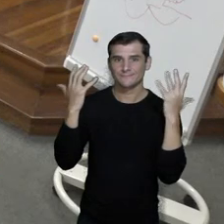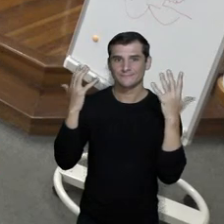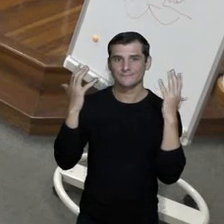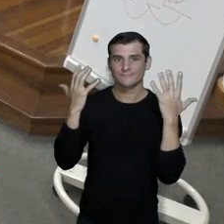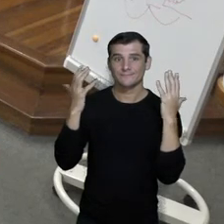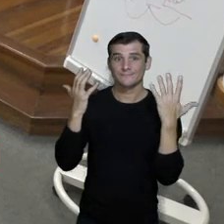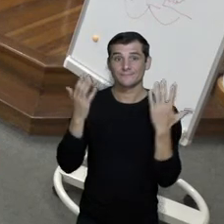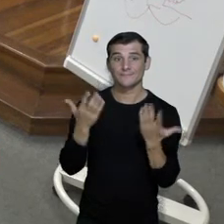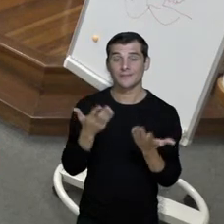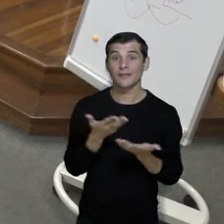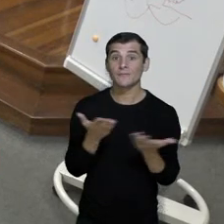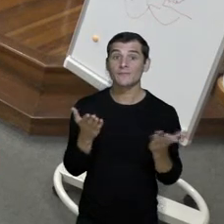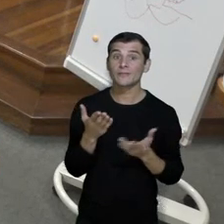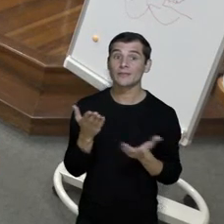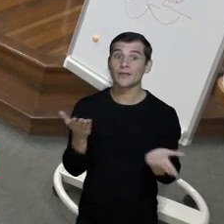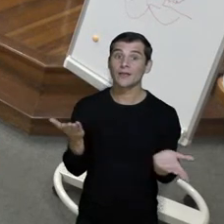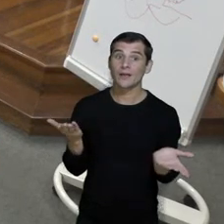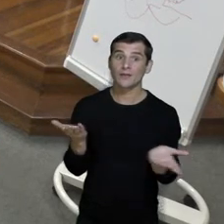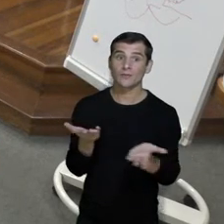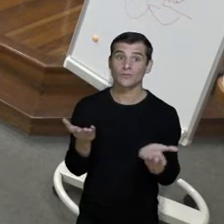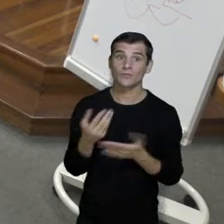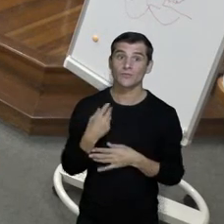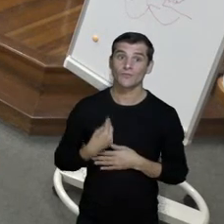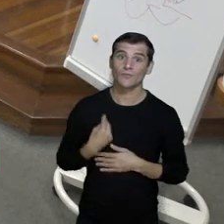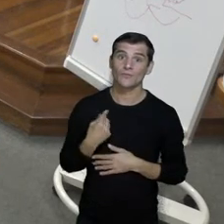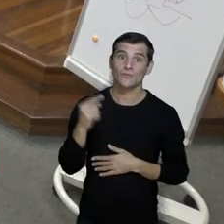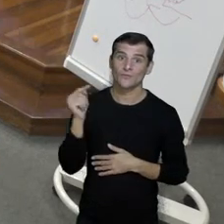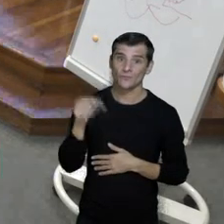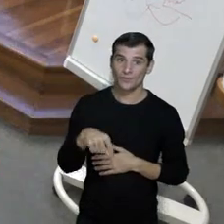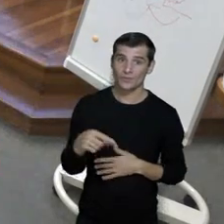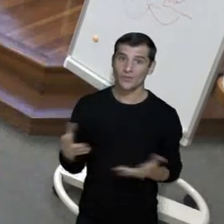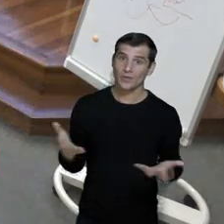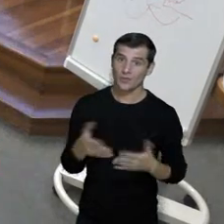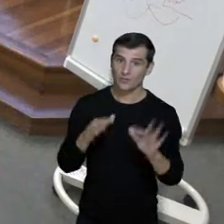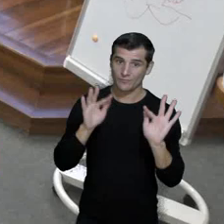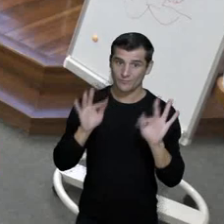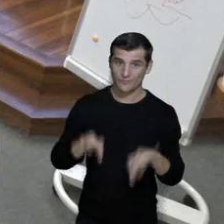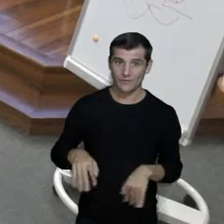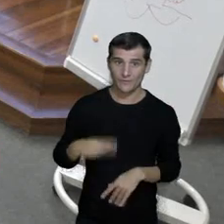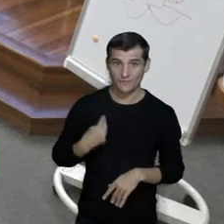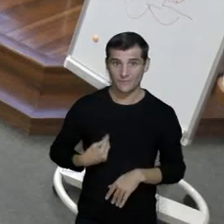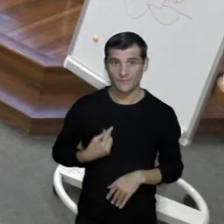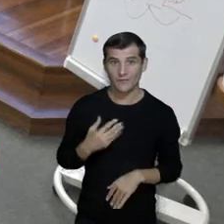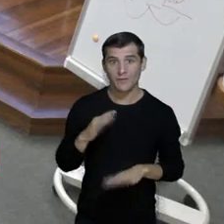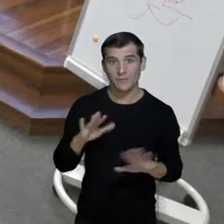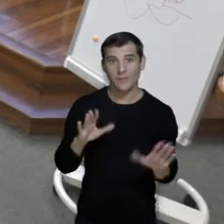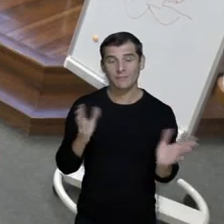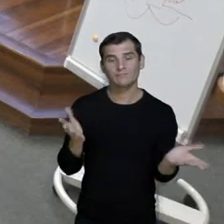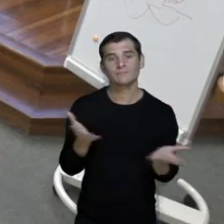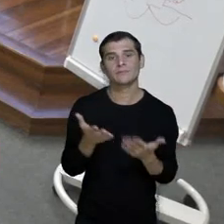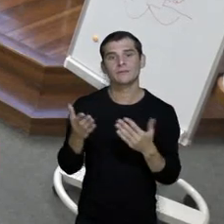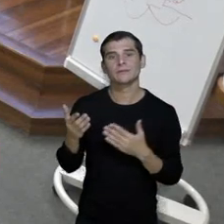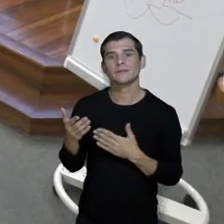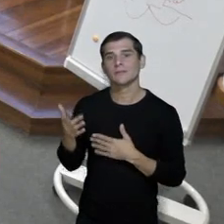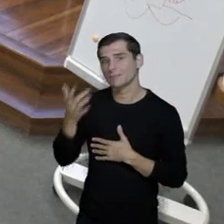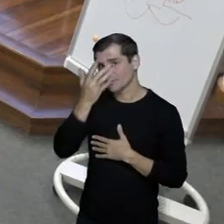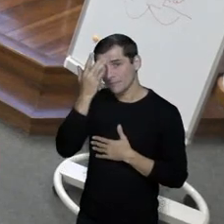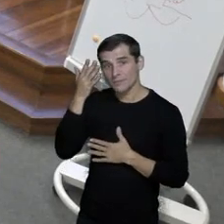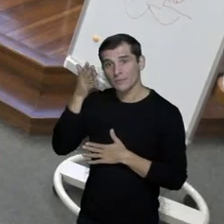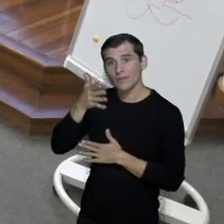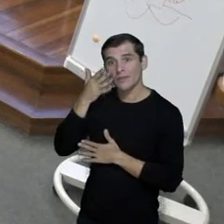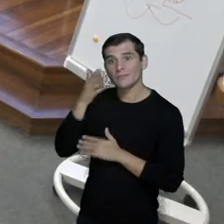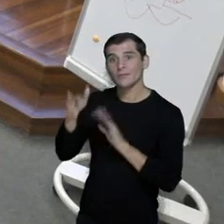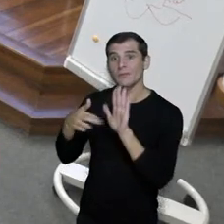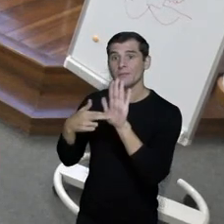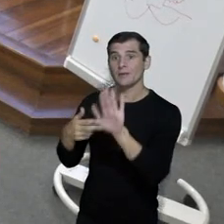pessoal chegando aqui na encaminhamento final mas eu não posso deixar aqui de abrir a palavra representando a todos aqui para